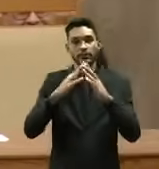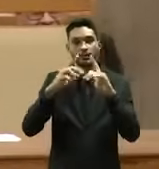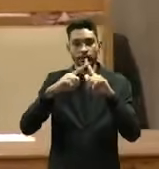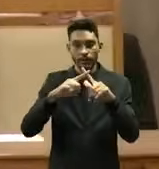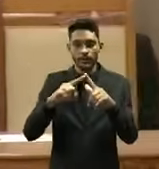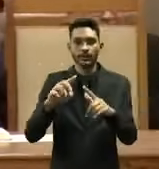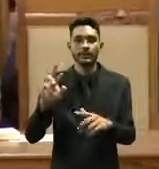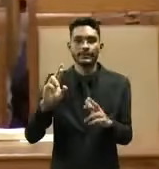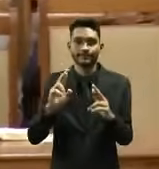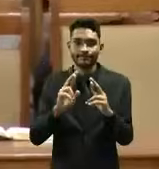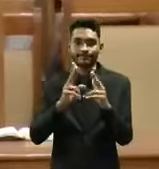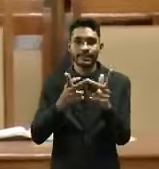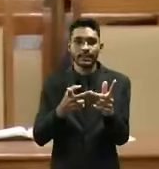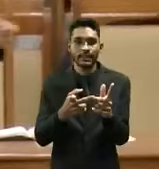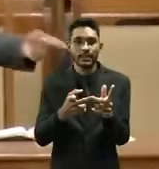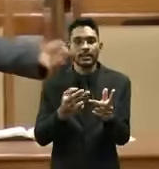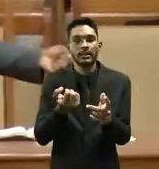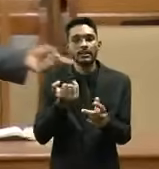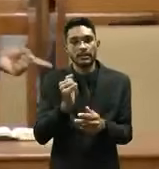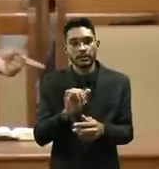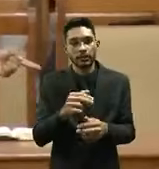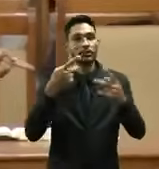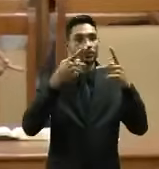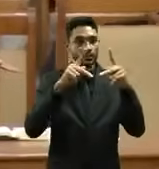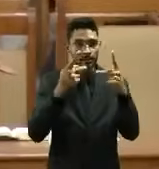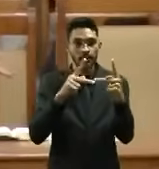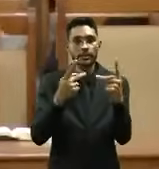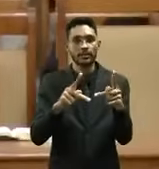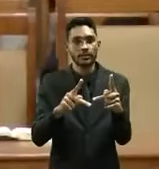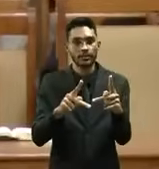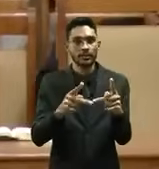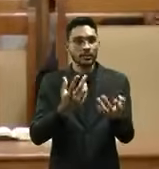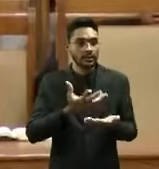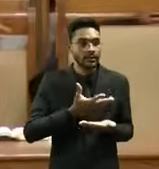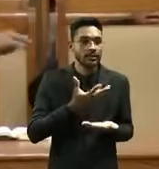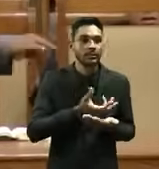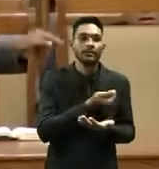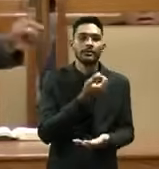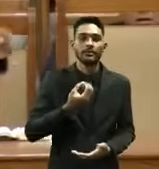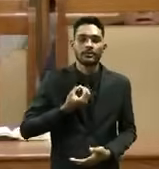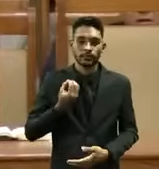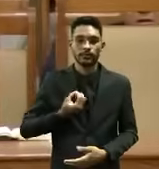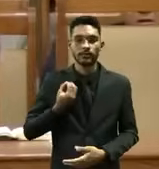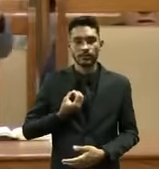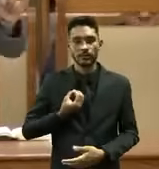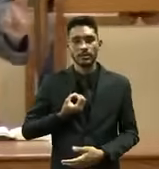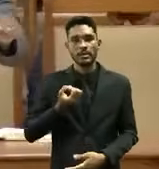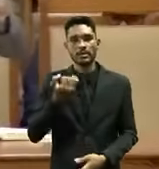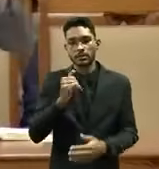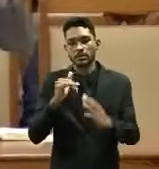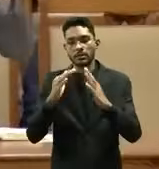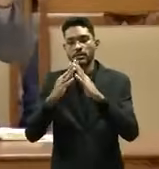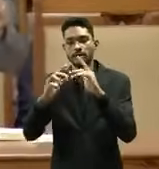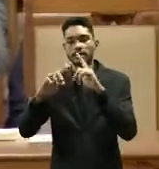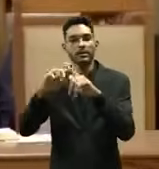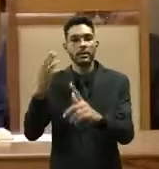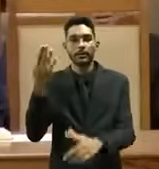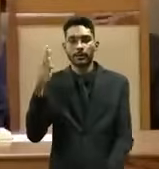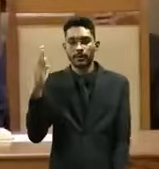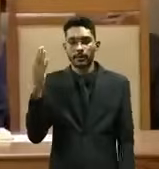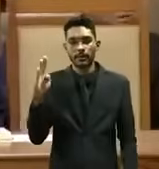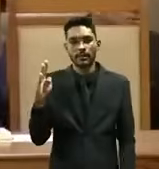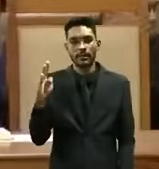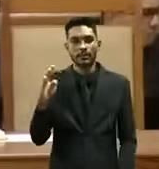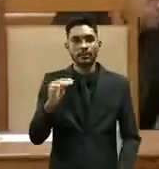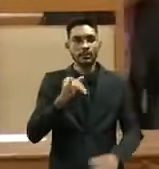arrancar almas do inferno você está comigo também se eu sou um Batista estou pregando para tirar cachaceiro